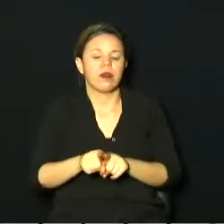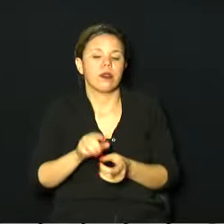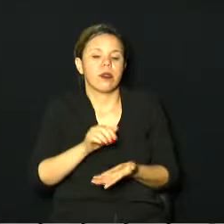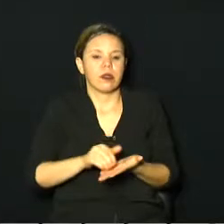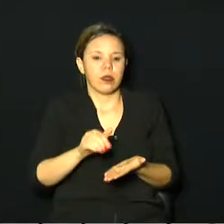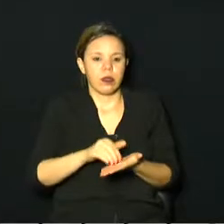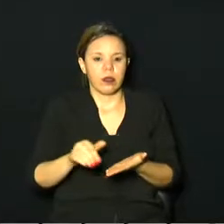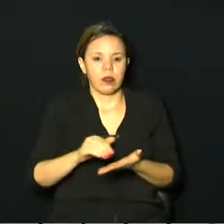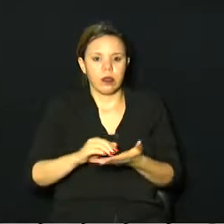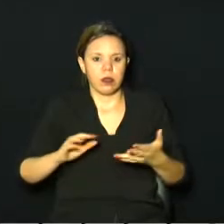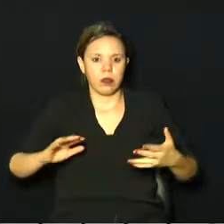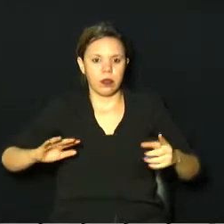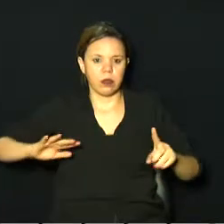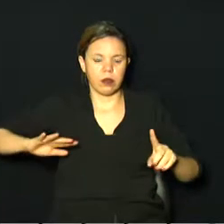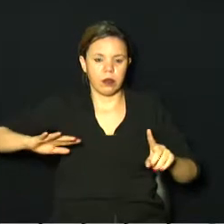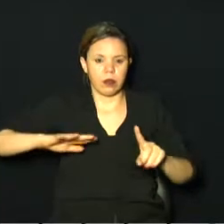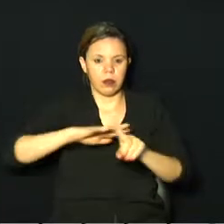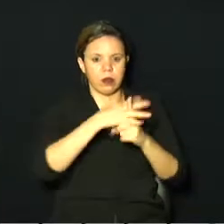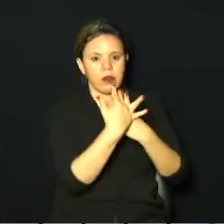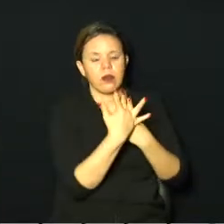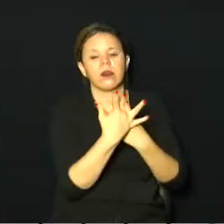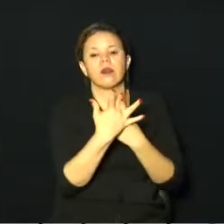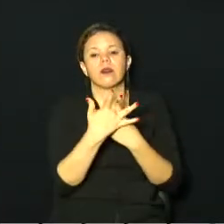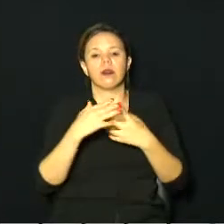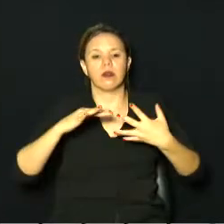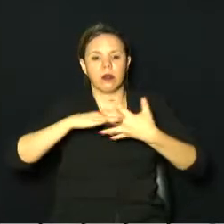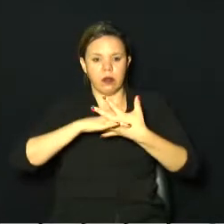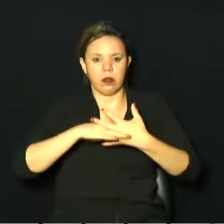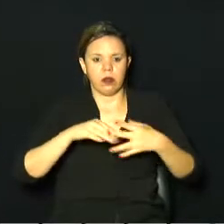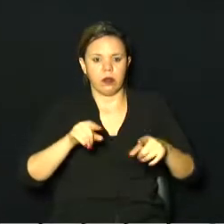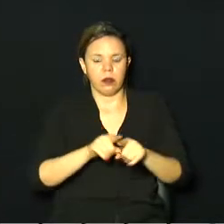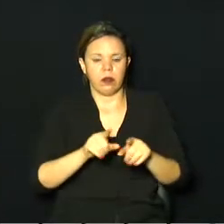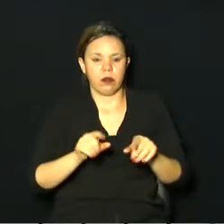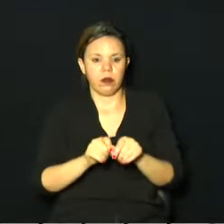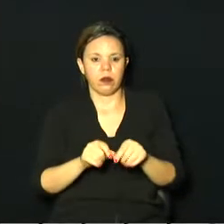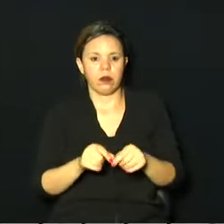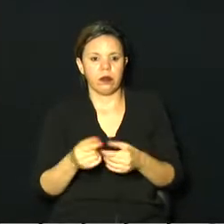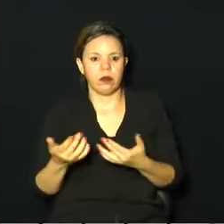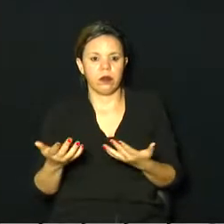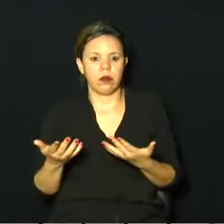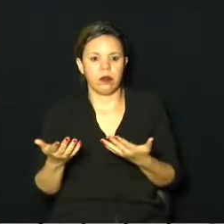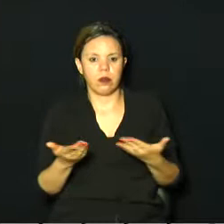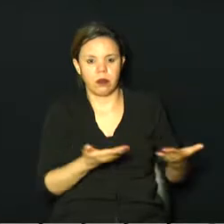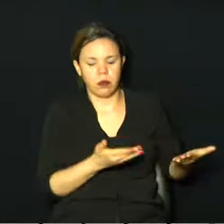de Cidadania e Assistência Social. Eu recebi,